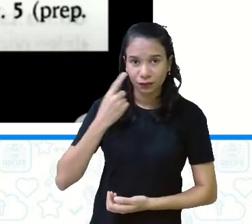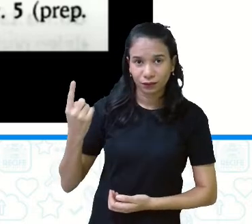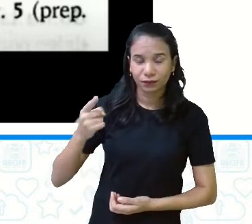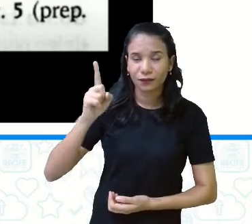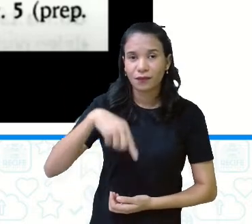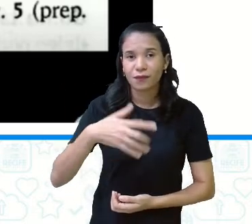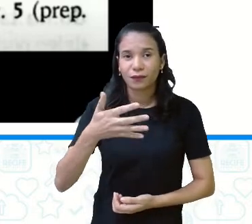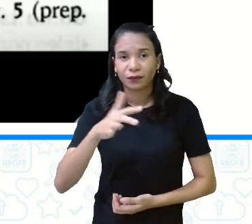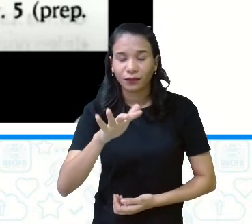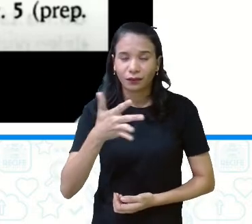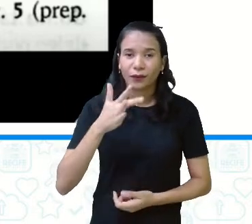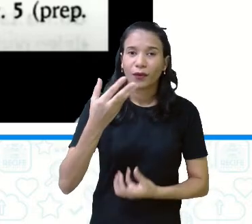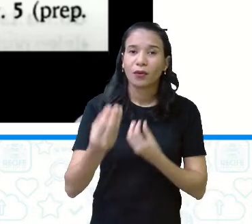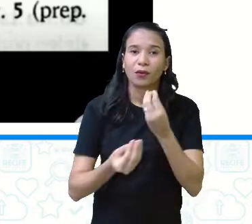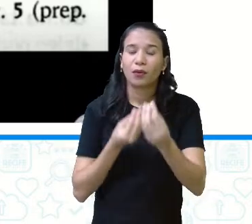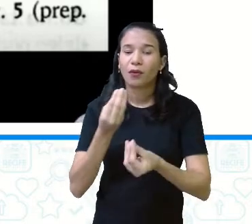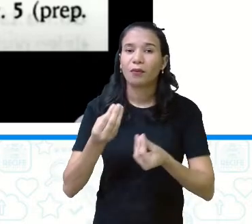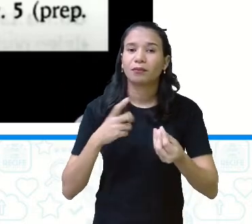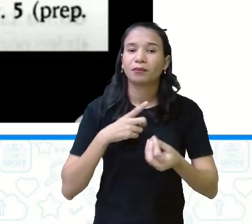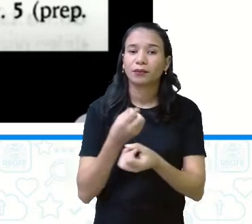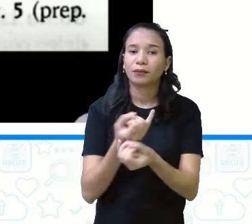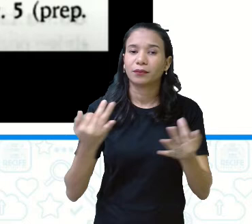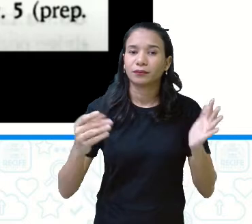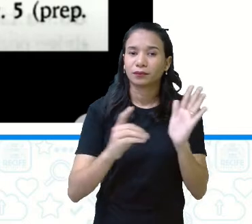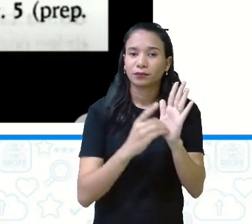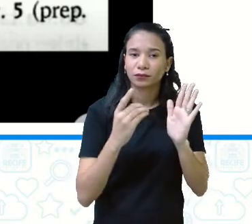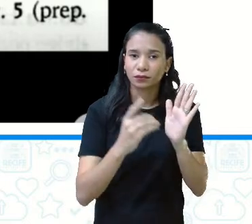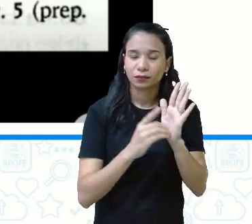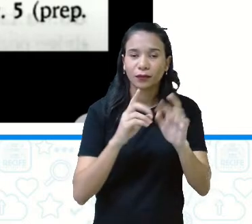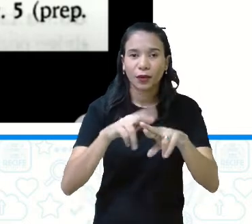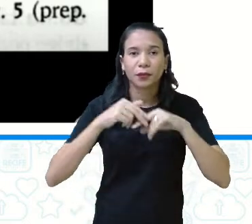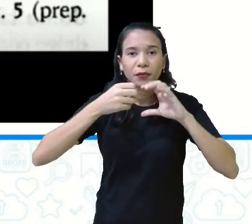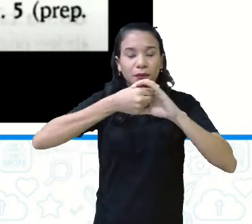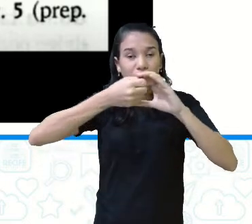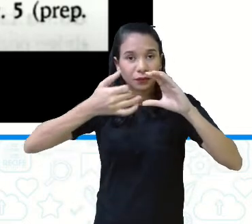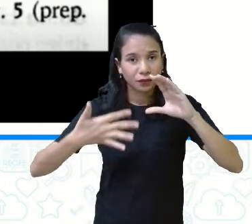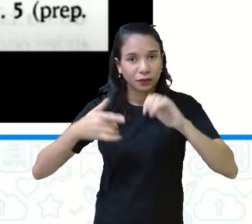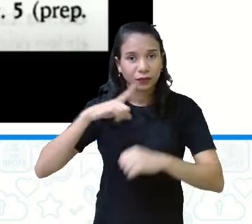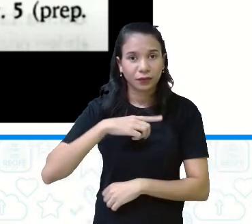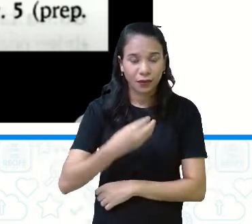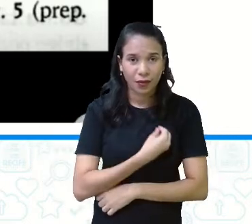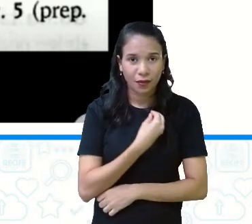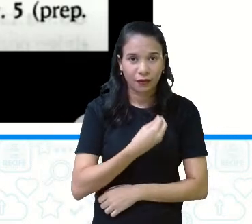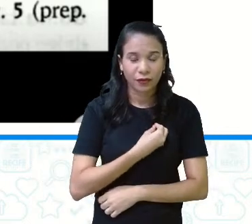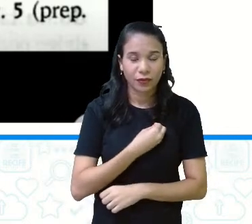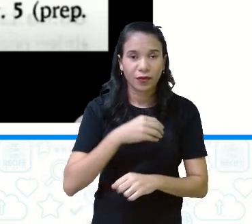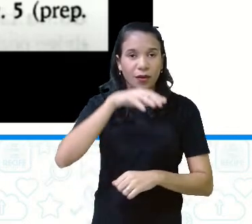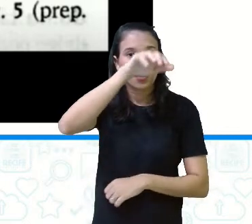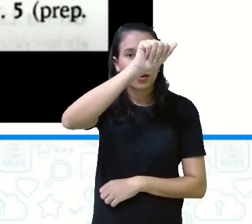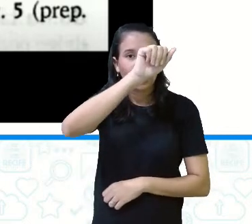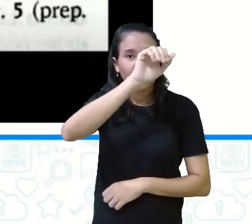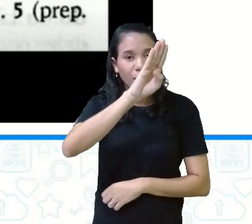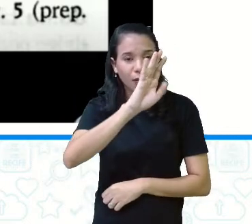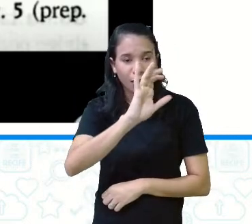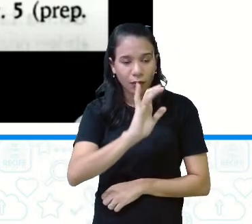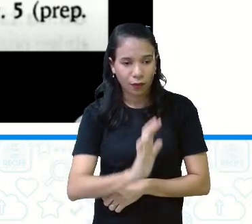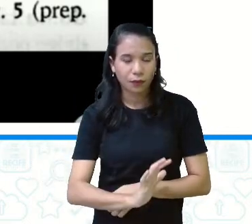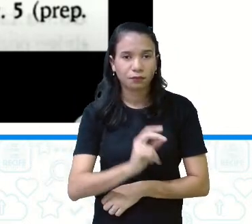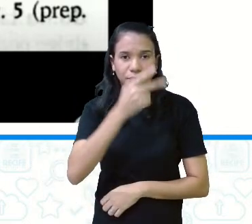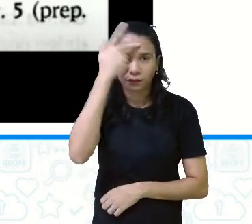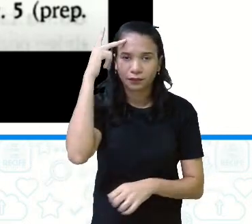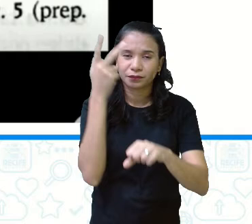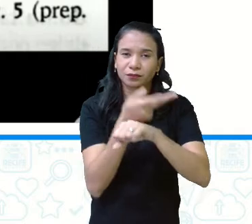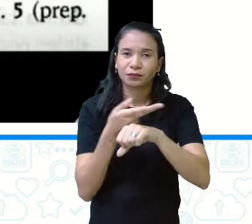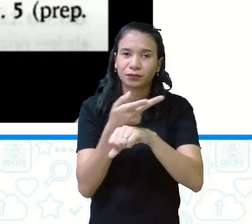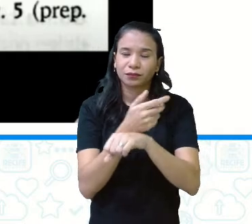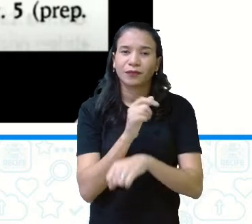mais ou menos como tem na maioria dos dicionários. Então, tem algumas características. Ordem alfabética. Então, se você vai procurar uma